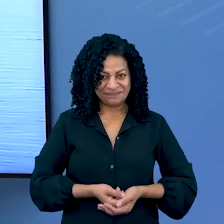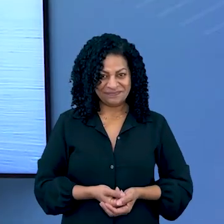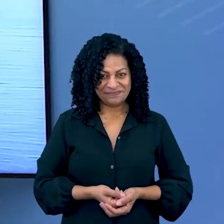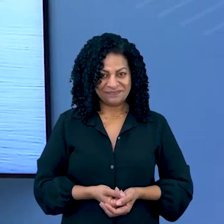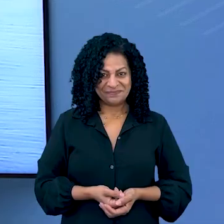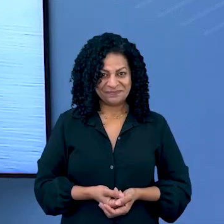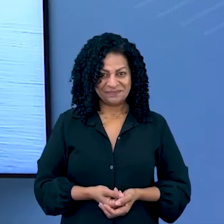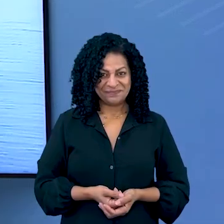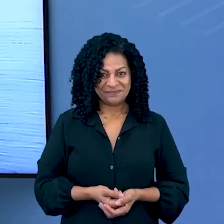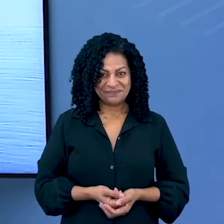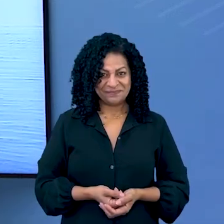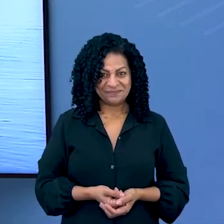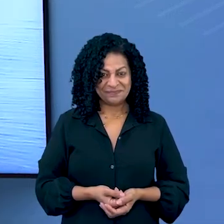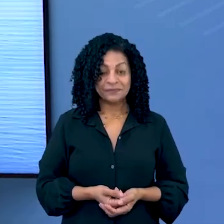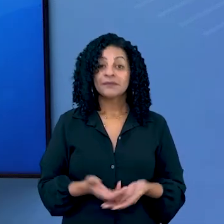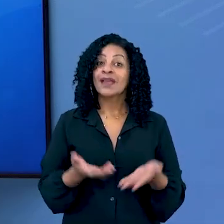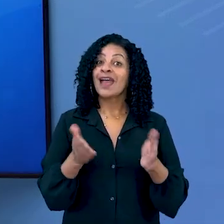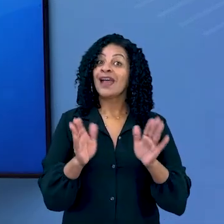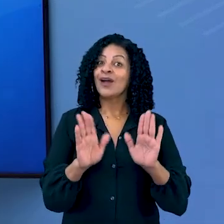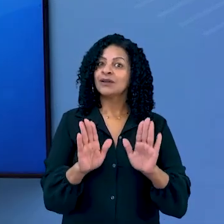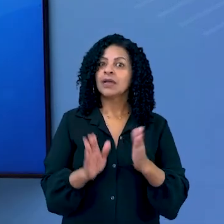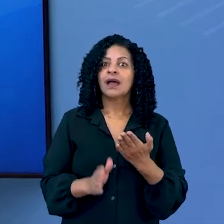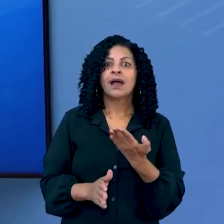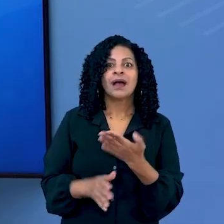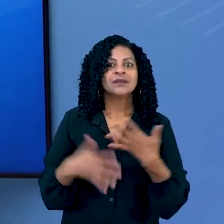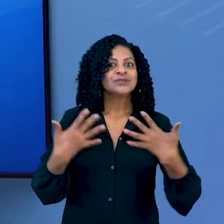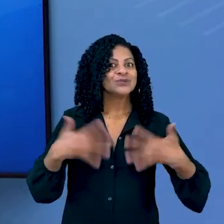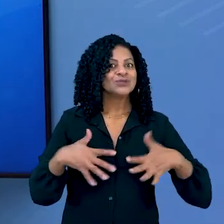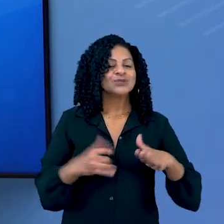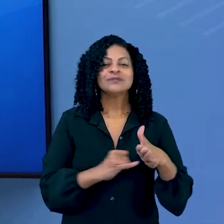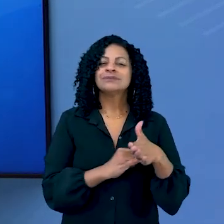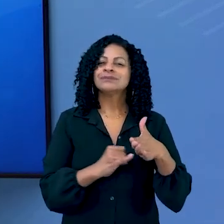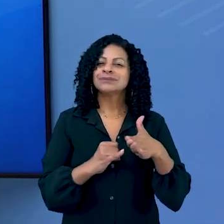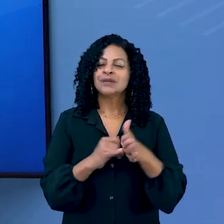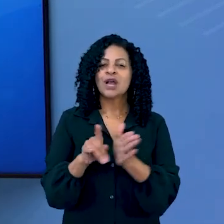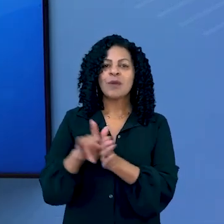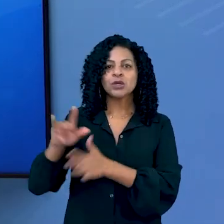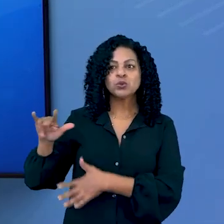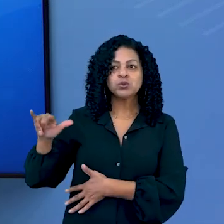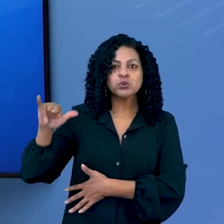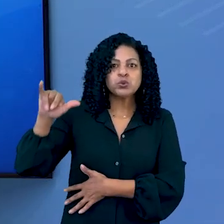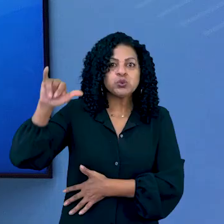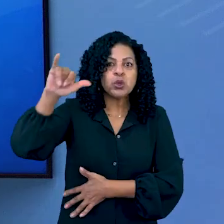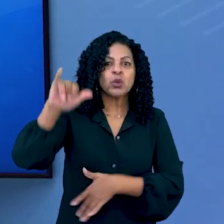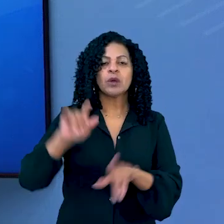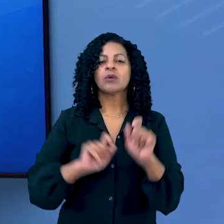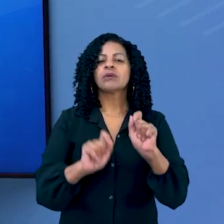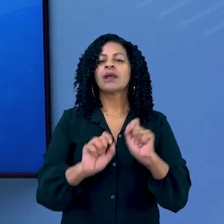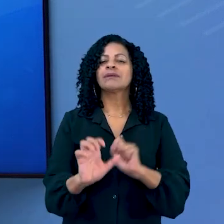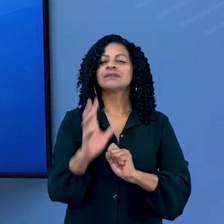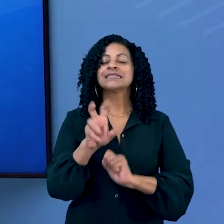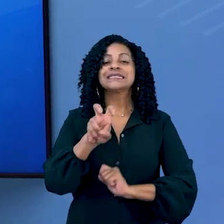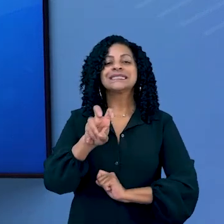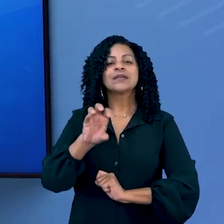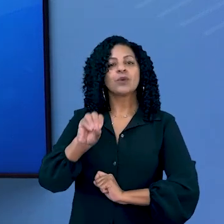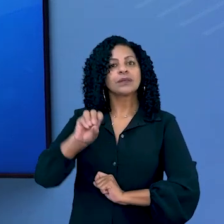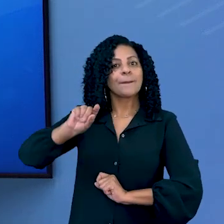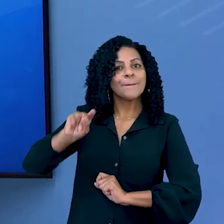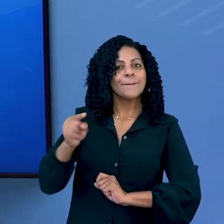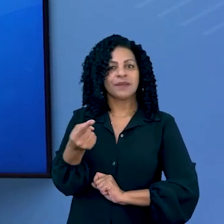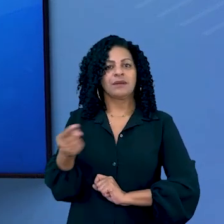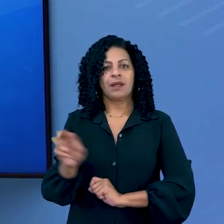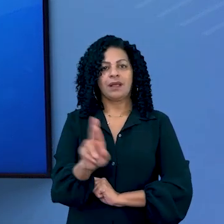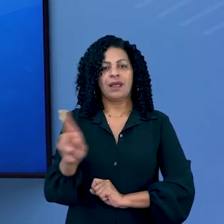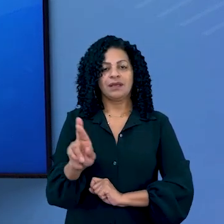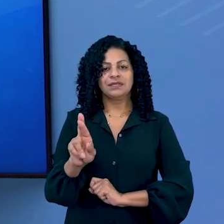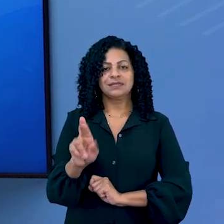estúdio. Obrigado, Rossini. E olha só esse caso, uma indústria aeronáutica vai ter de pagar R$50 mil de indenização por